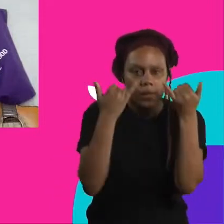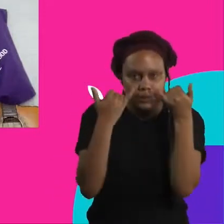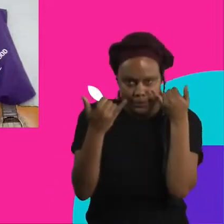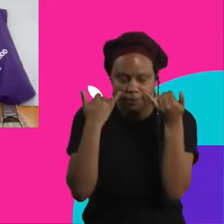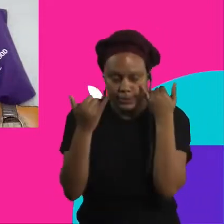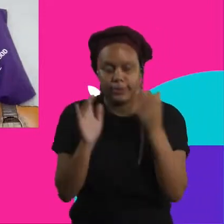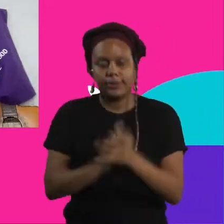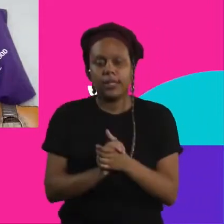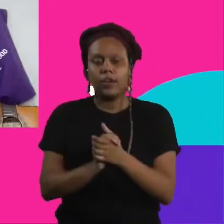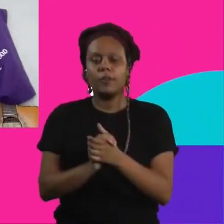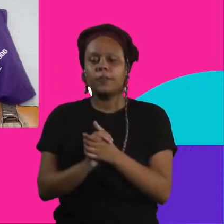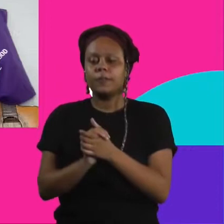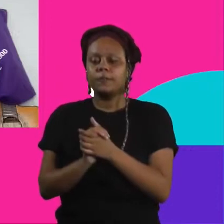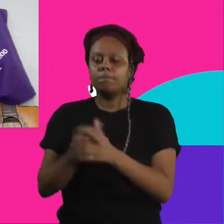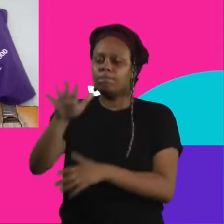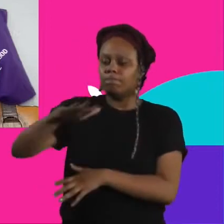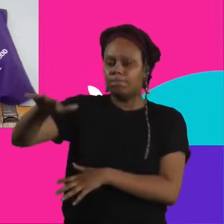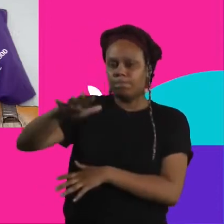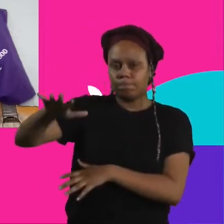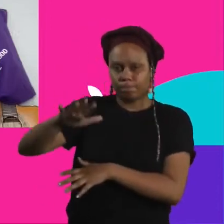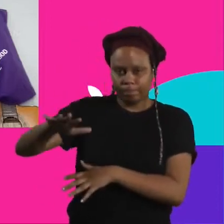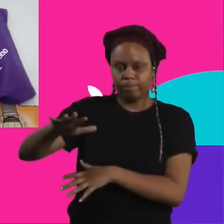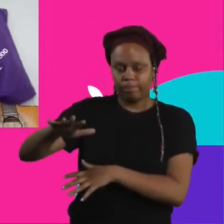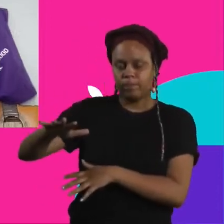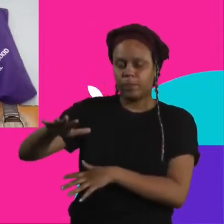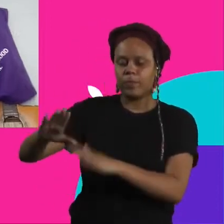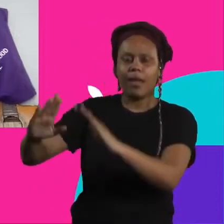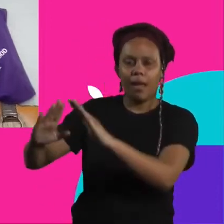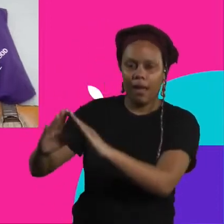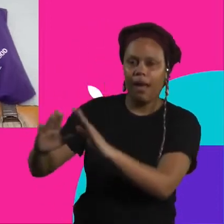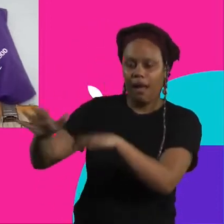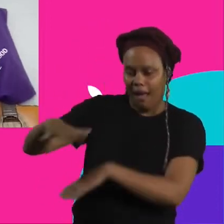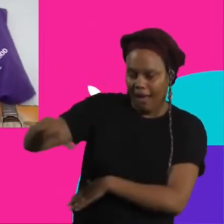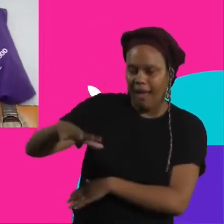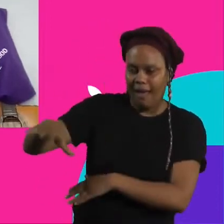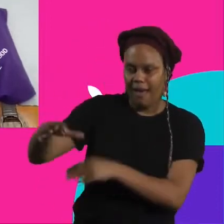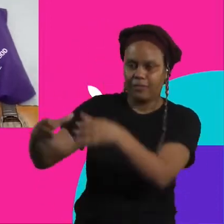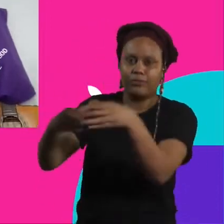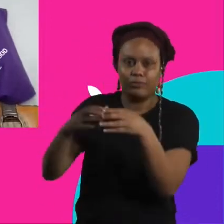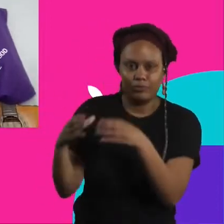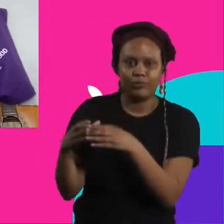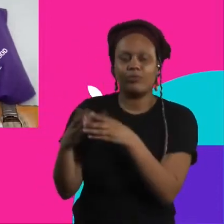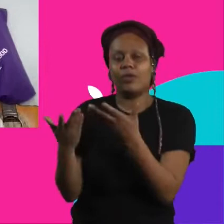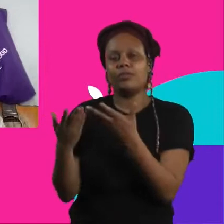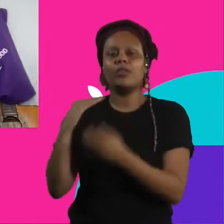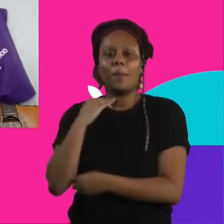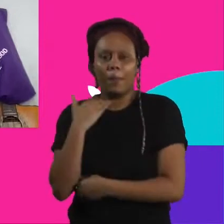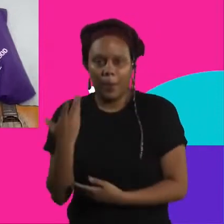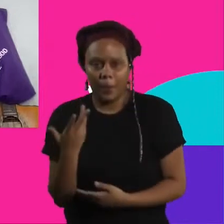instituições financeiras, entre as instituições bancárias, né? E o que isso muda, né? Muda bastante